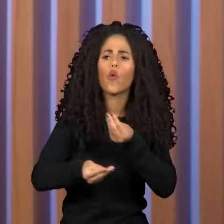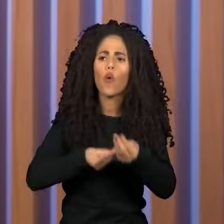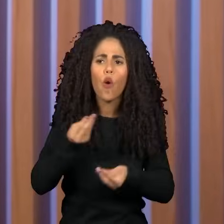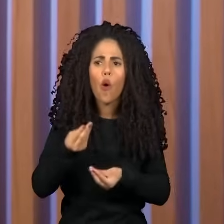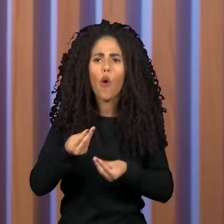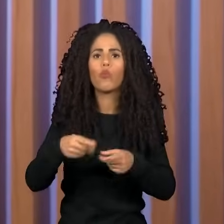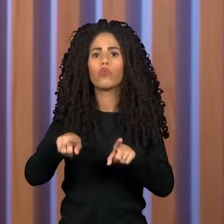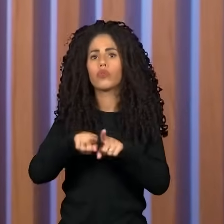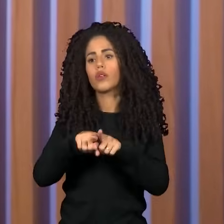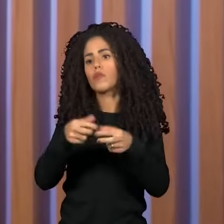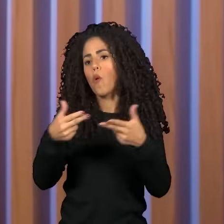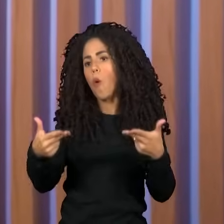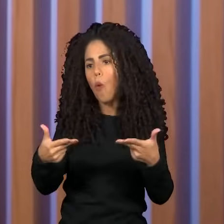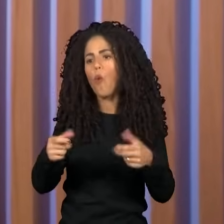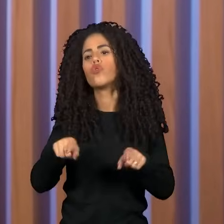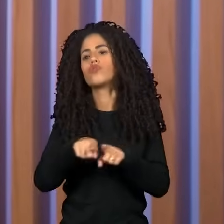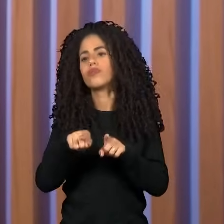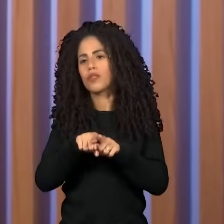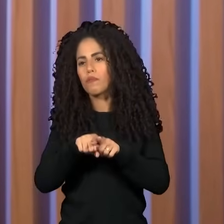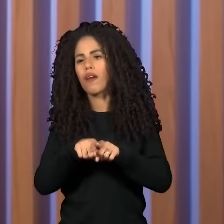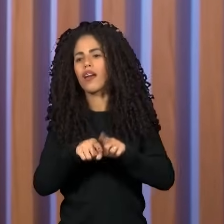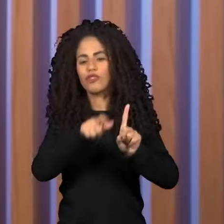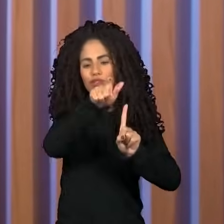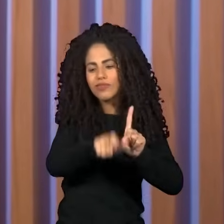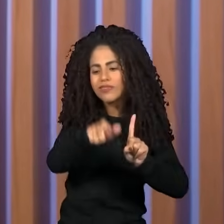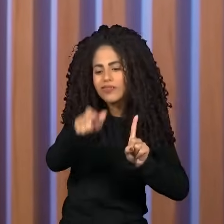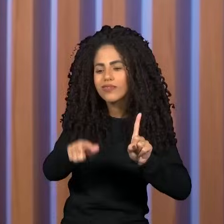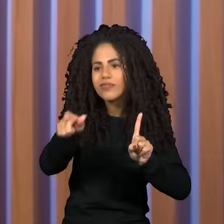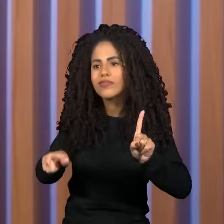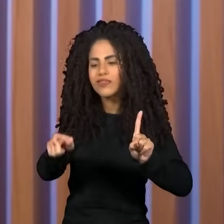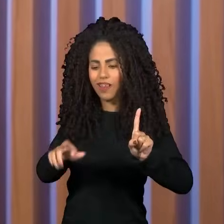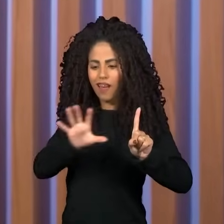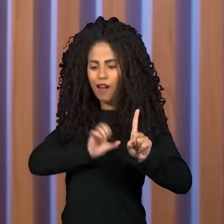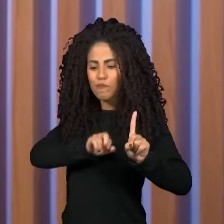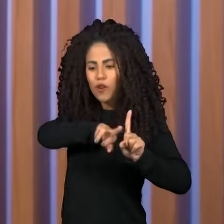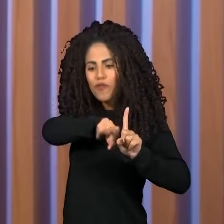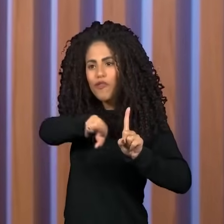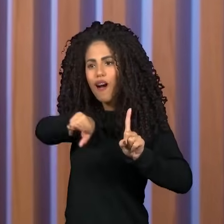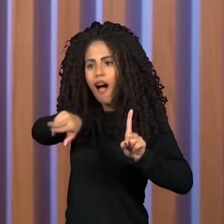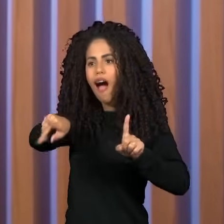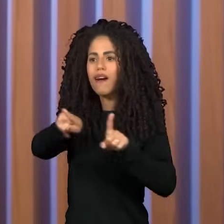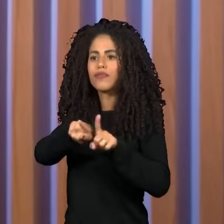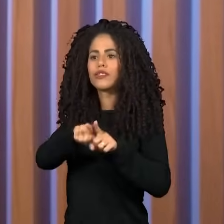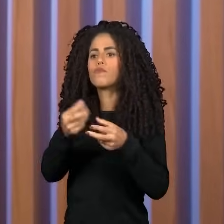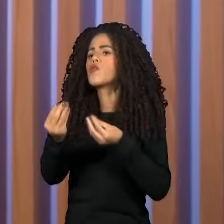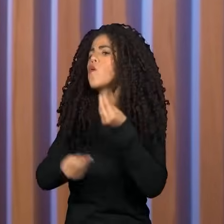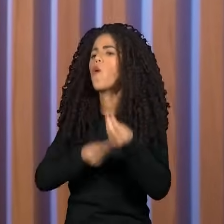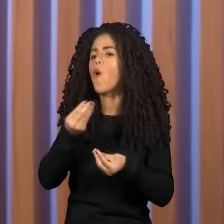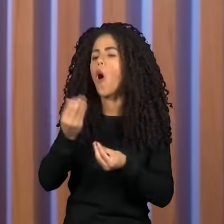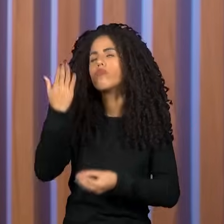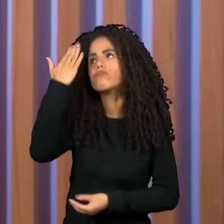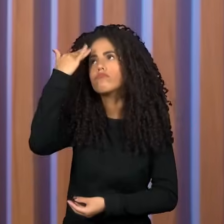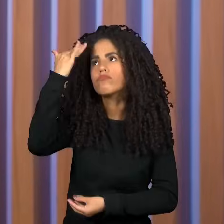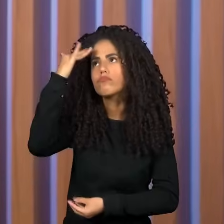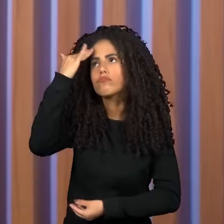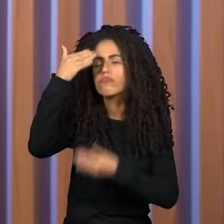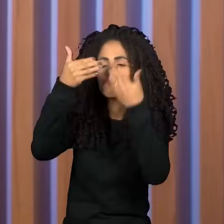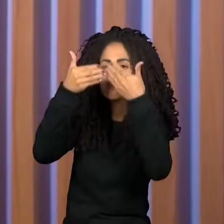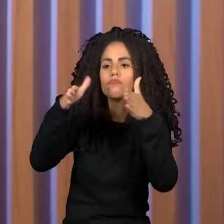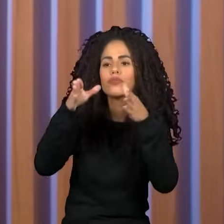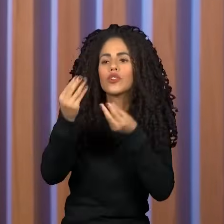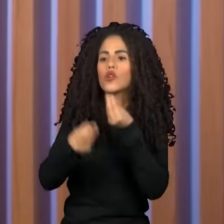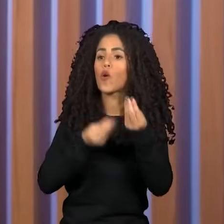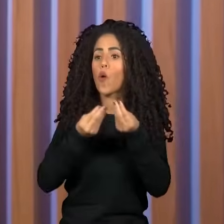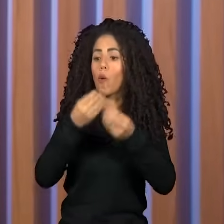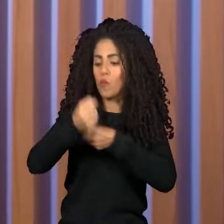monogamia, a gente falou de não monogamia, poliamor, mas qual que é a ótica que a gente usa para isso, para interpretar e entender? Eu conheci um neologismo,